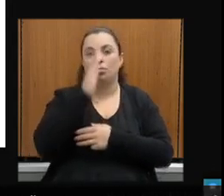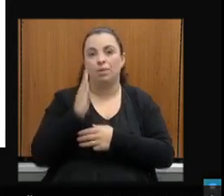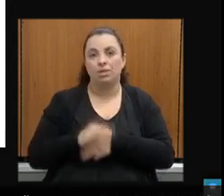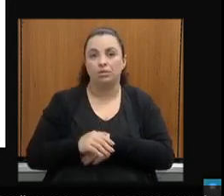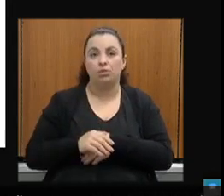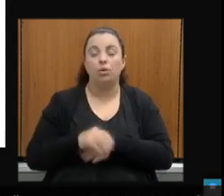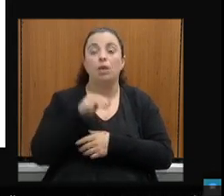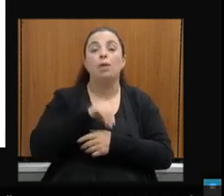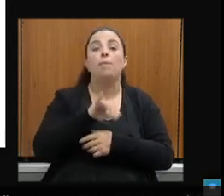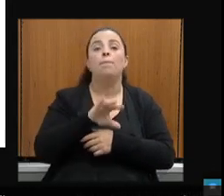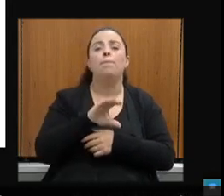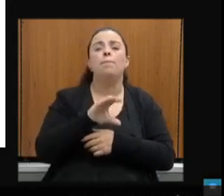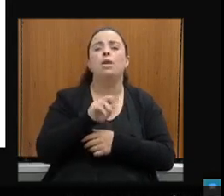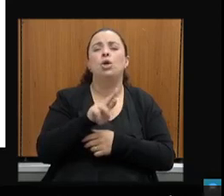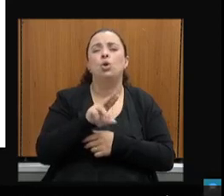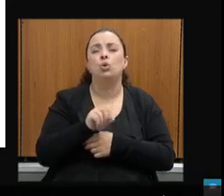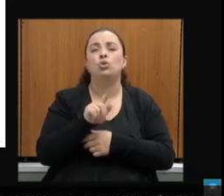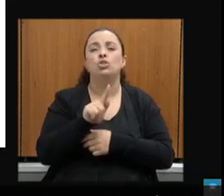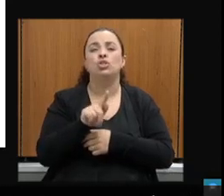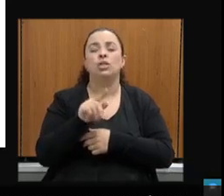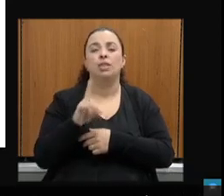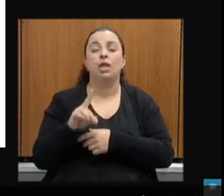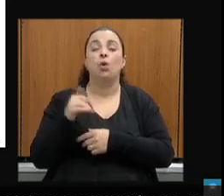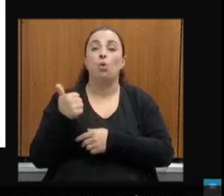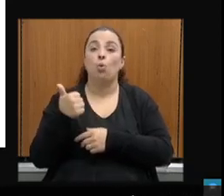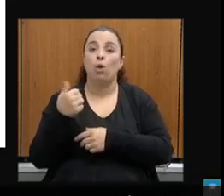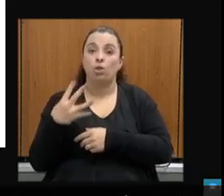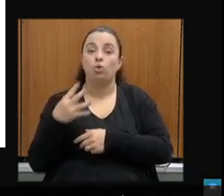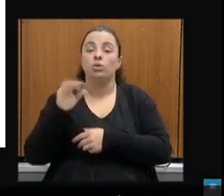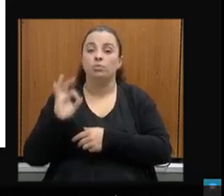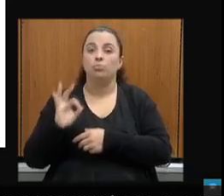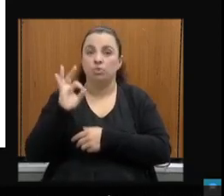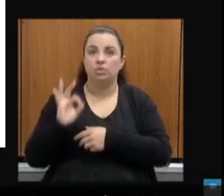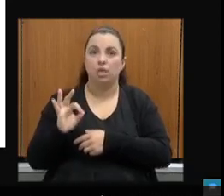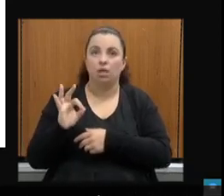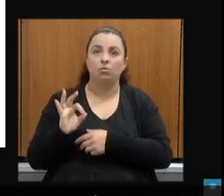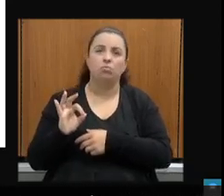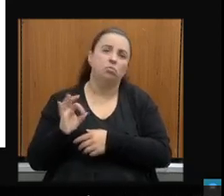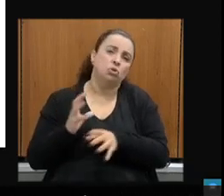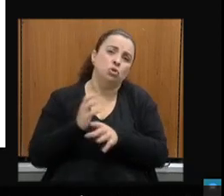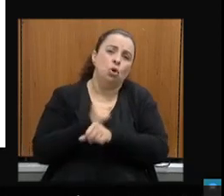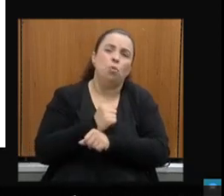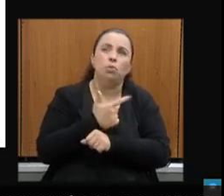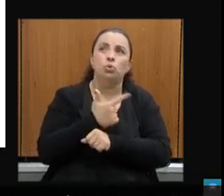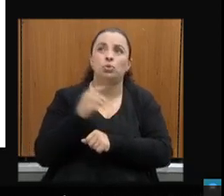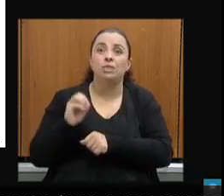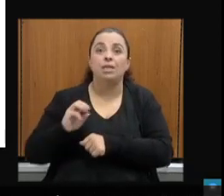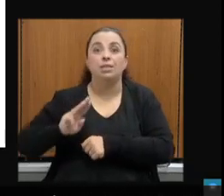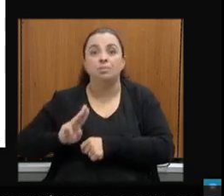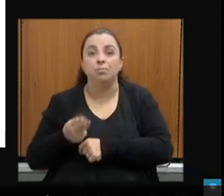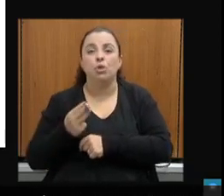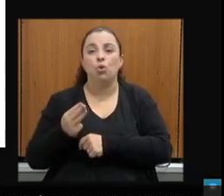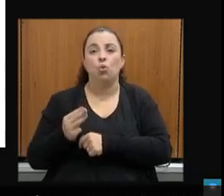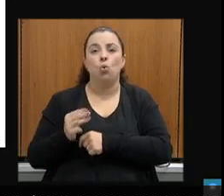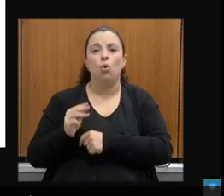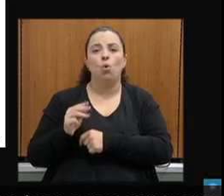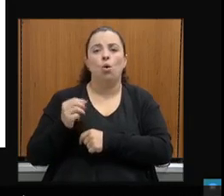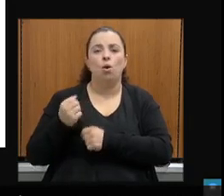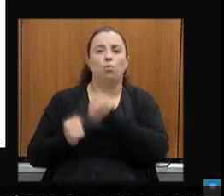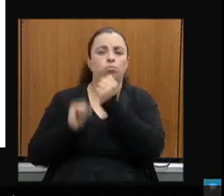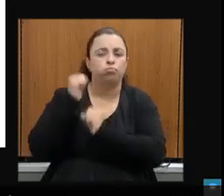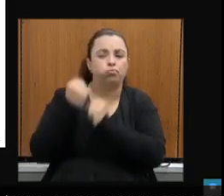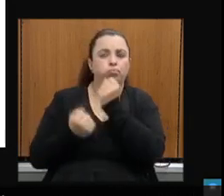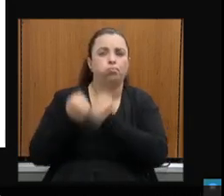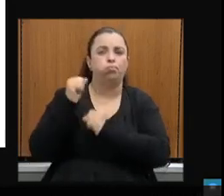cento da potência instalada no Brasil está na Cemig são aí mais de 200 mil usinas o quantidade muito grande